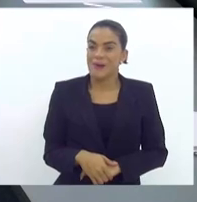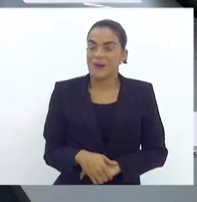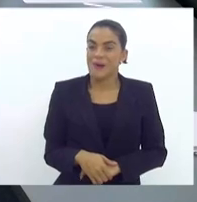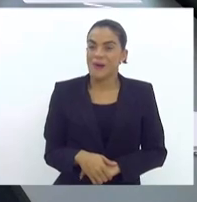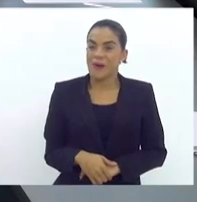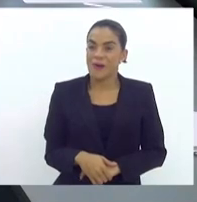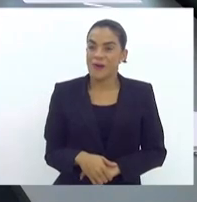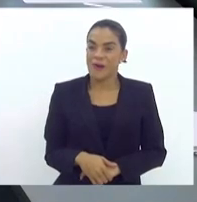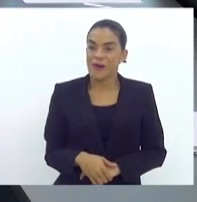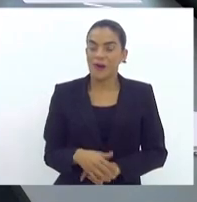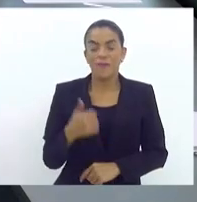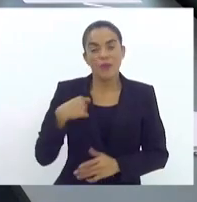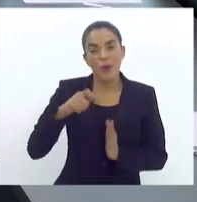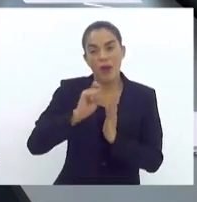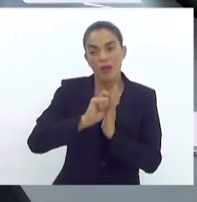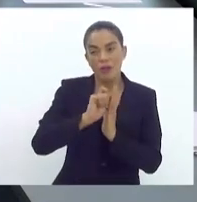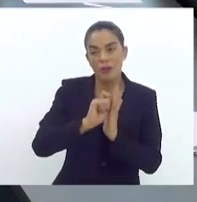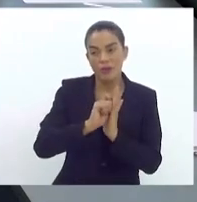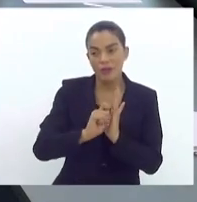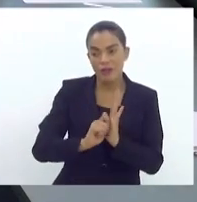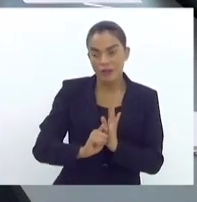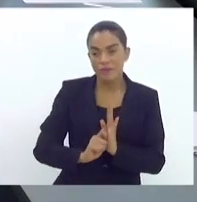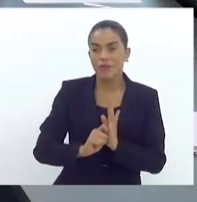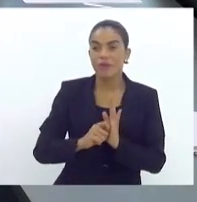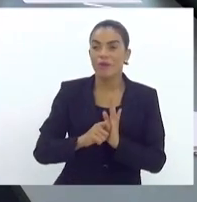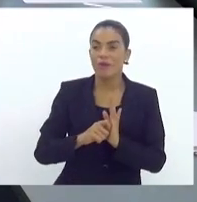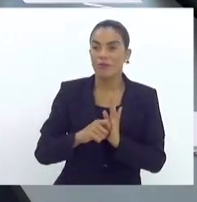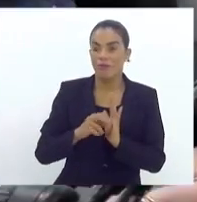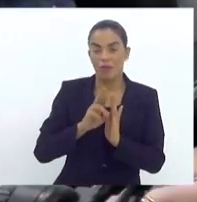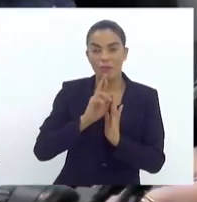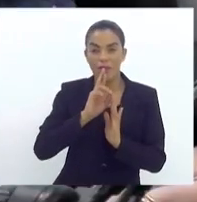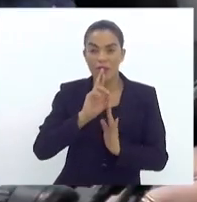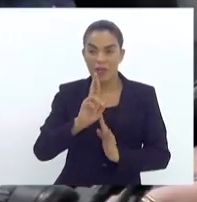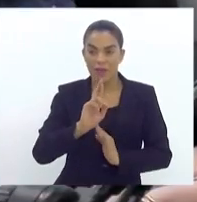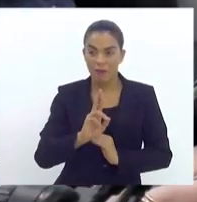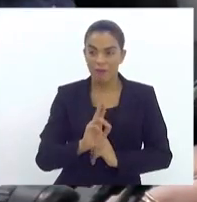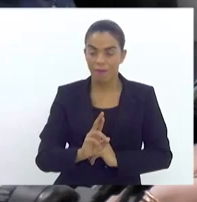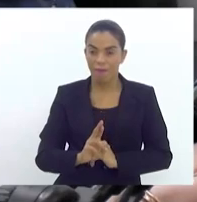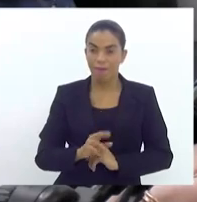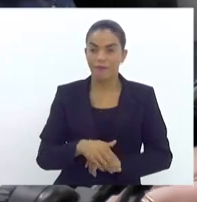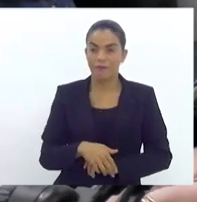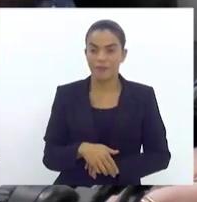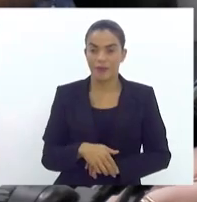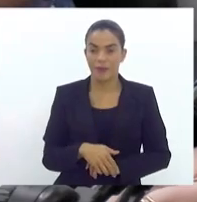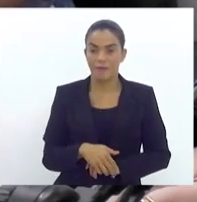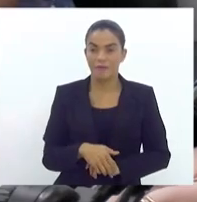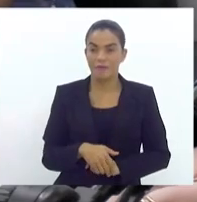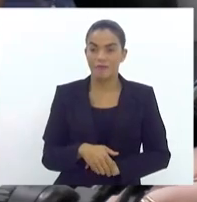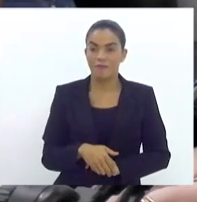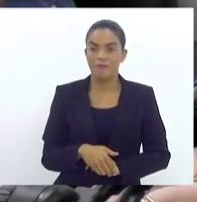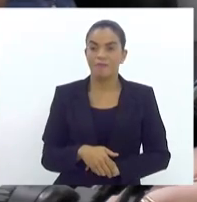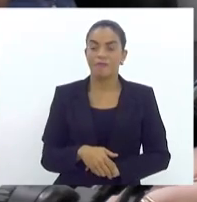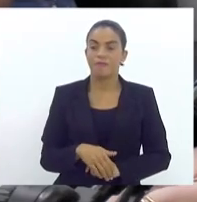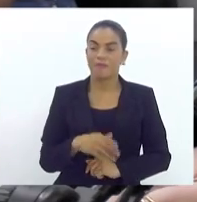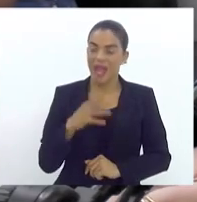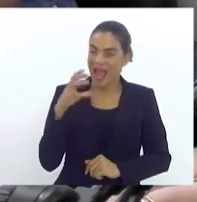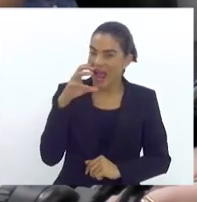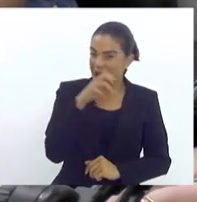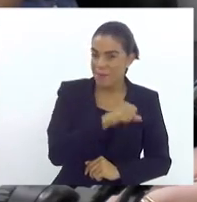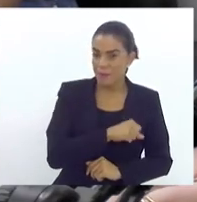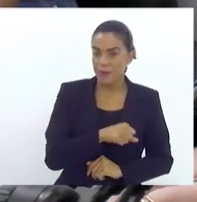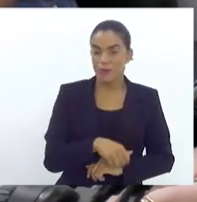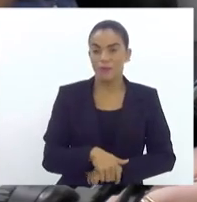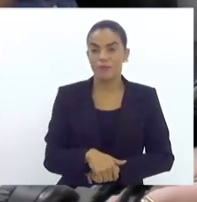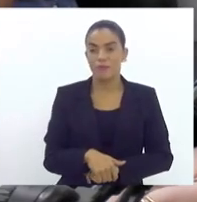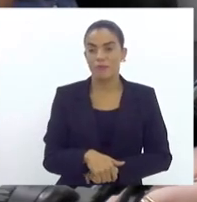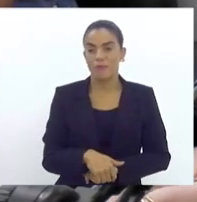eu fiz algumas anotações e gostaria de esconder as dúvidas em bloco coisas de considerações rápidas de